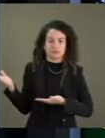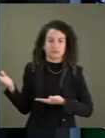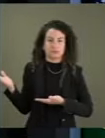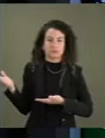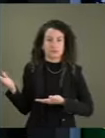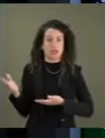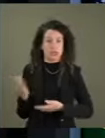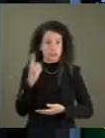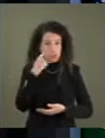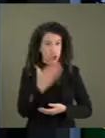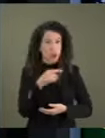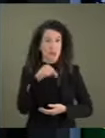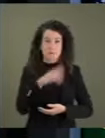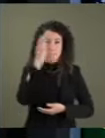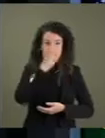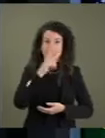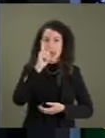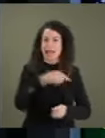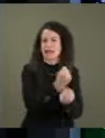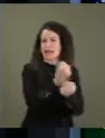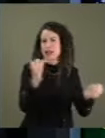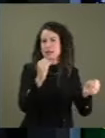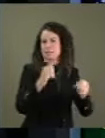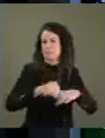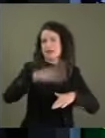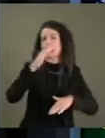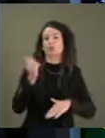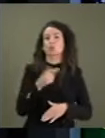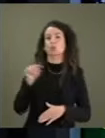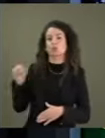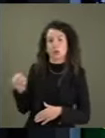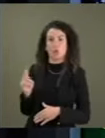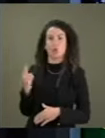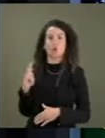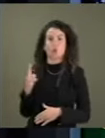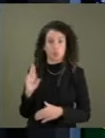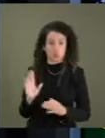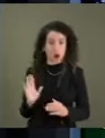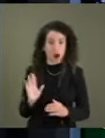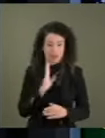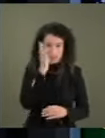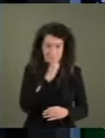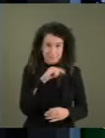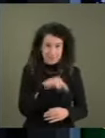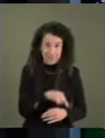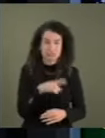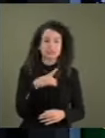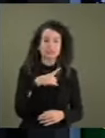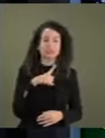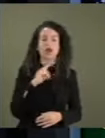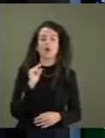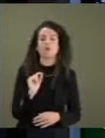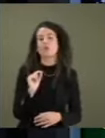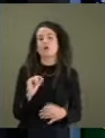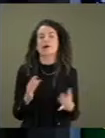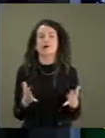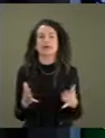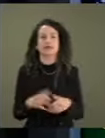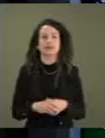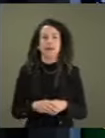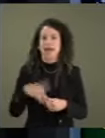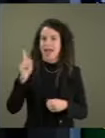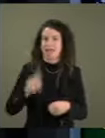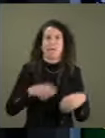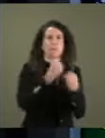Brasil é muito maior do que o Uruguai. O Brasil tem ali, a gente tem um continente